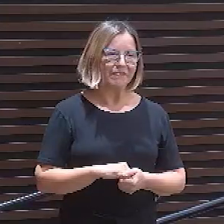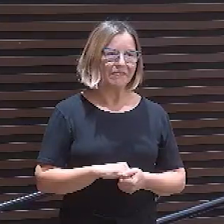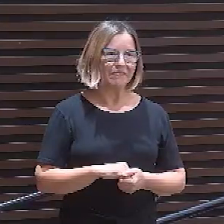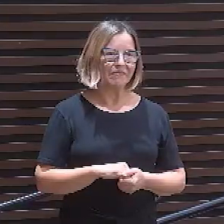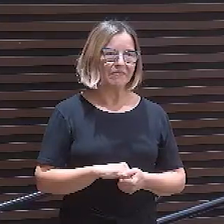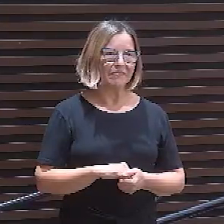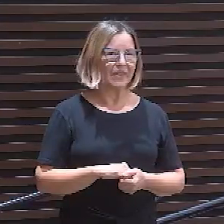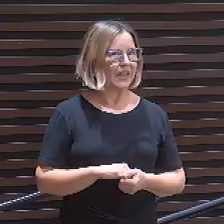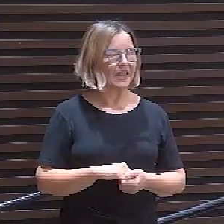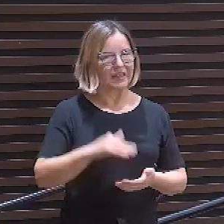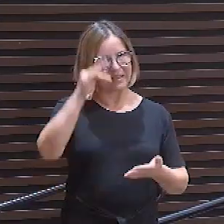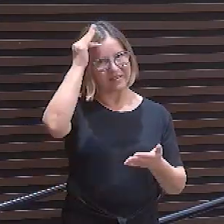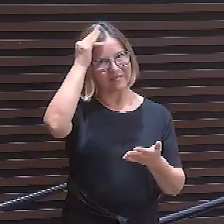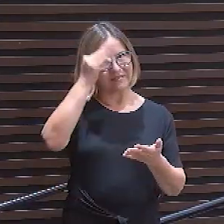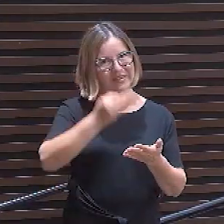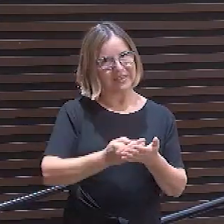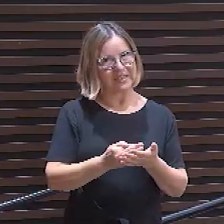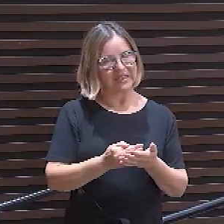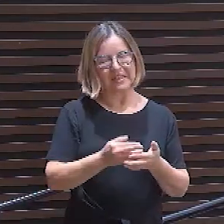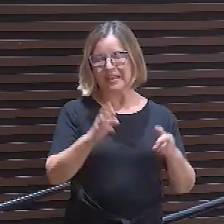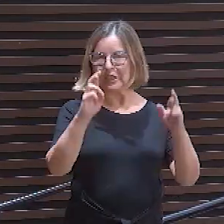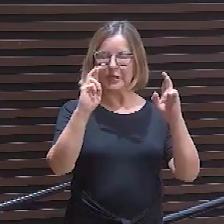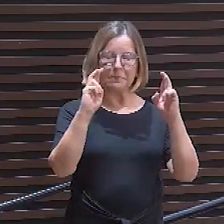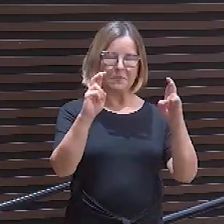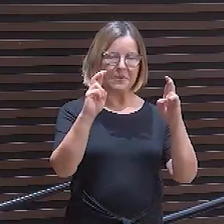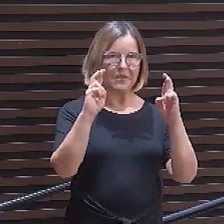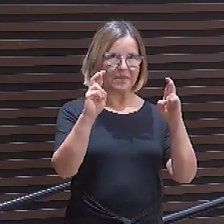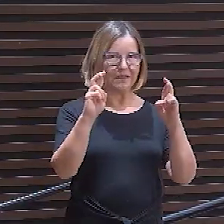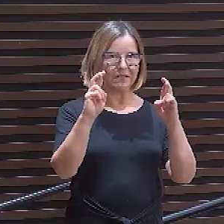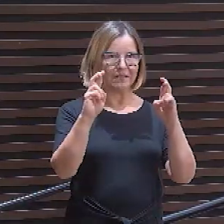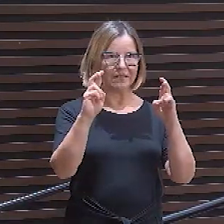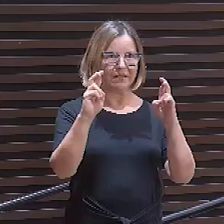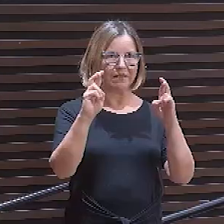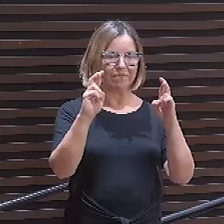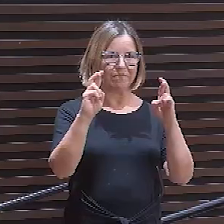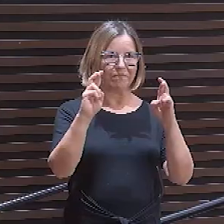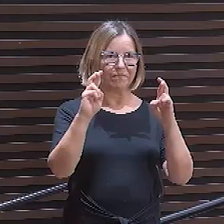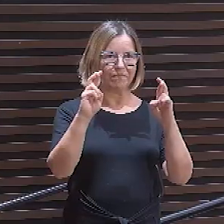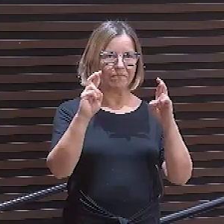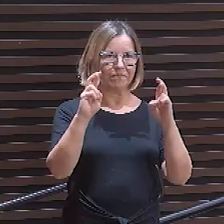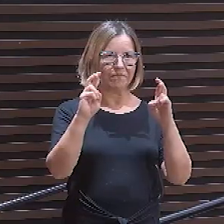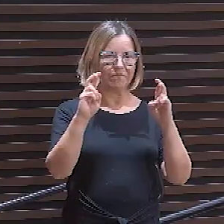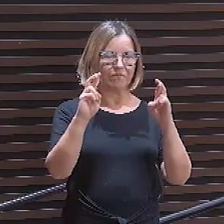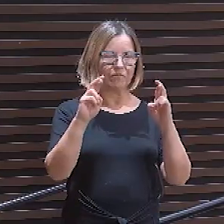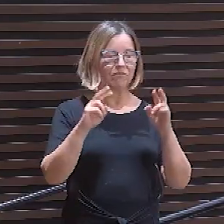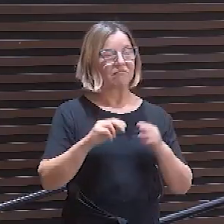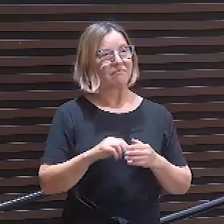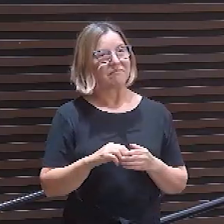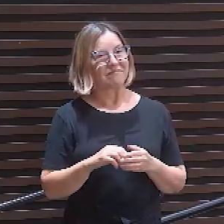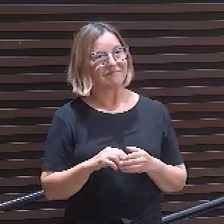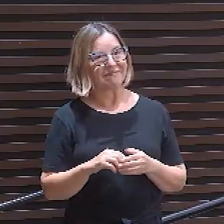Nem fé, nem esperança são